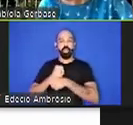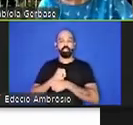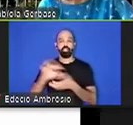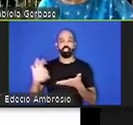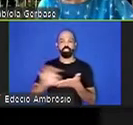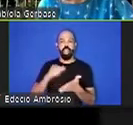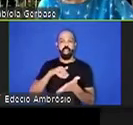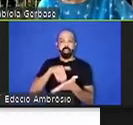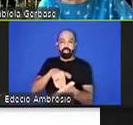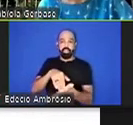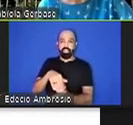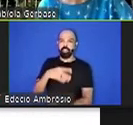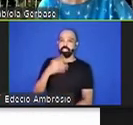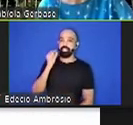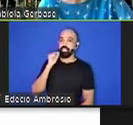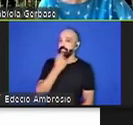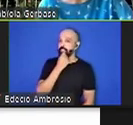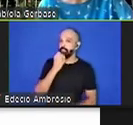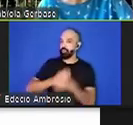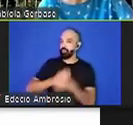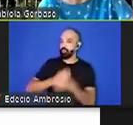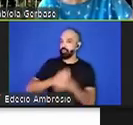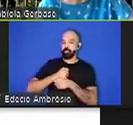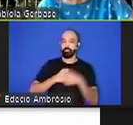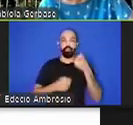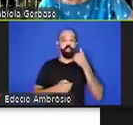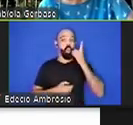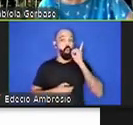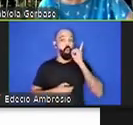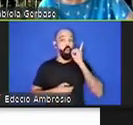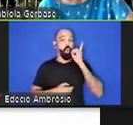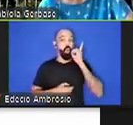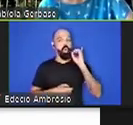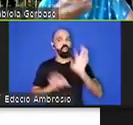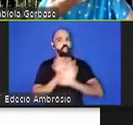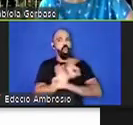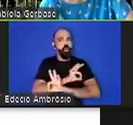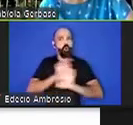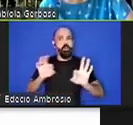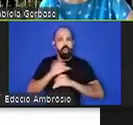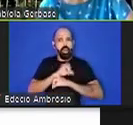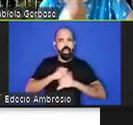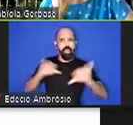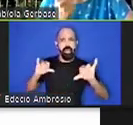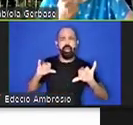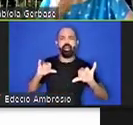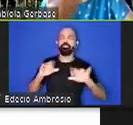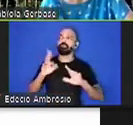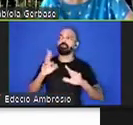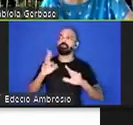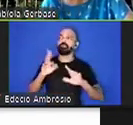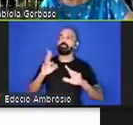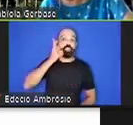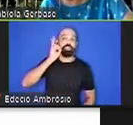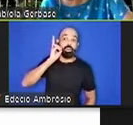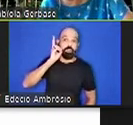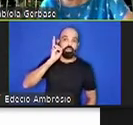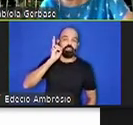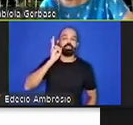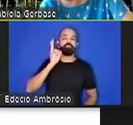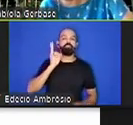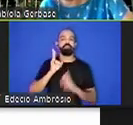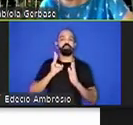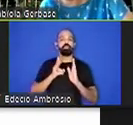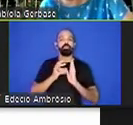passado. Tivemos ontem a excelente notícia, anteontem, na verdade, né? Foi publicada ontem na